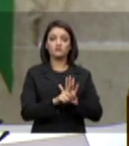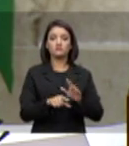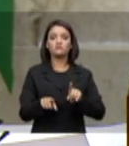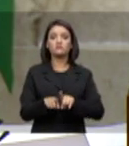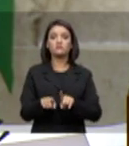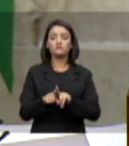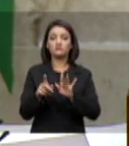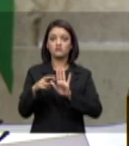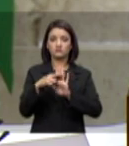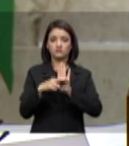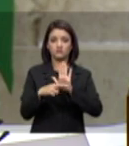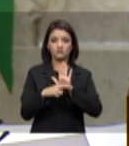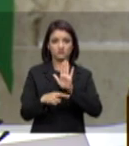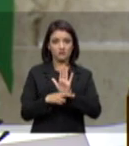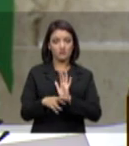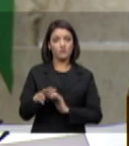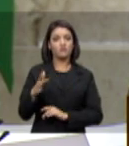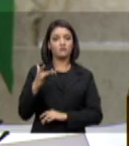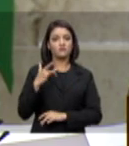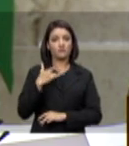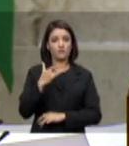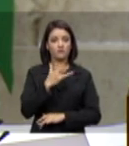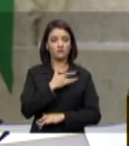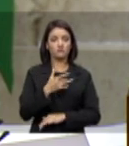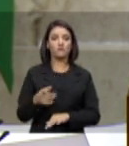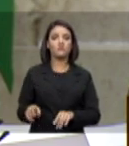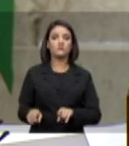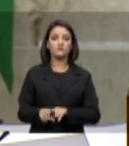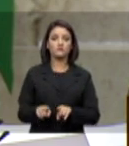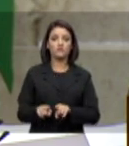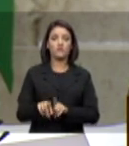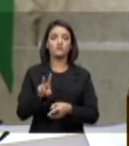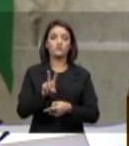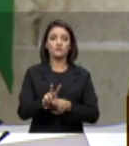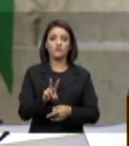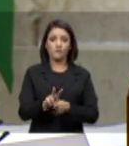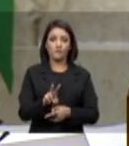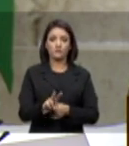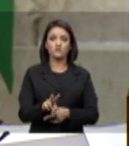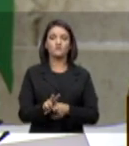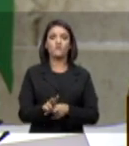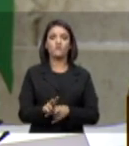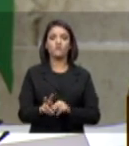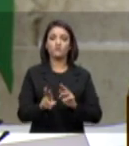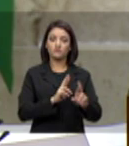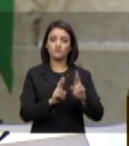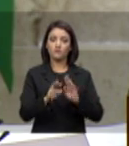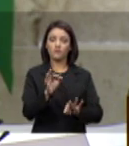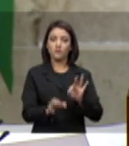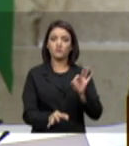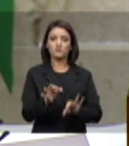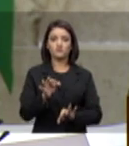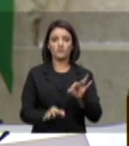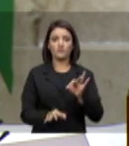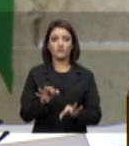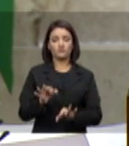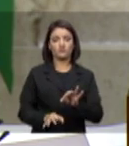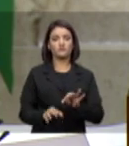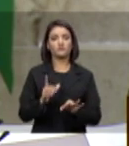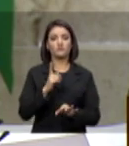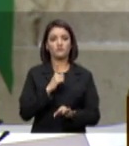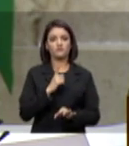o valor da oitiva desses atores ea preservação do equilíbrio das relações jurídicas como se estabeleceram